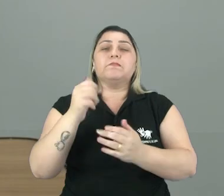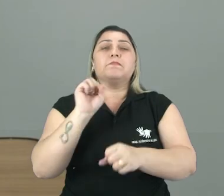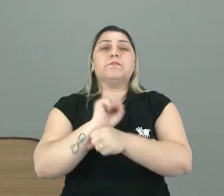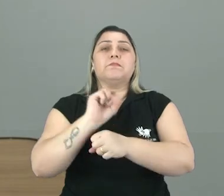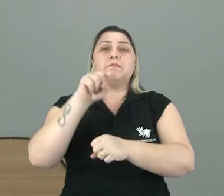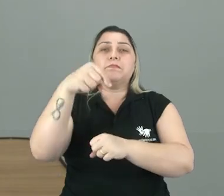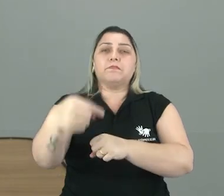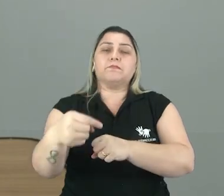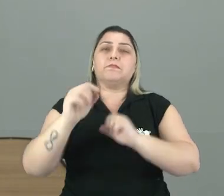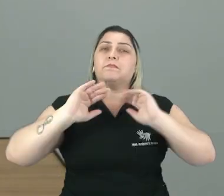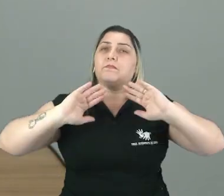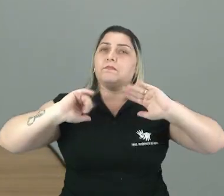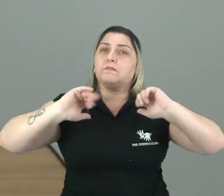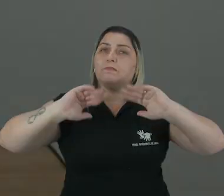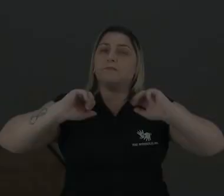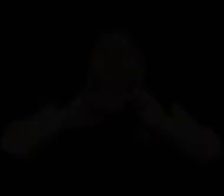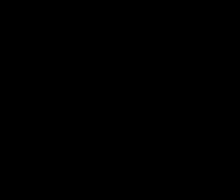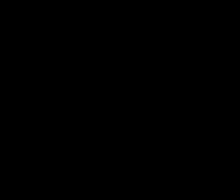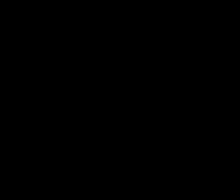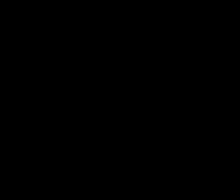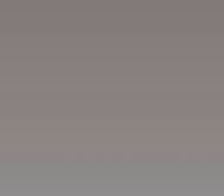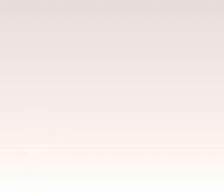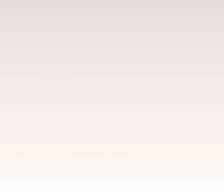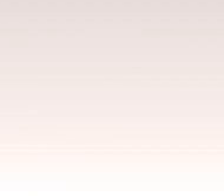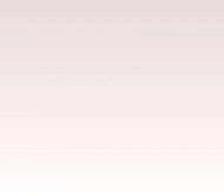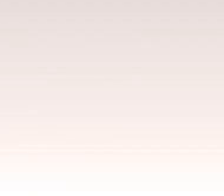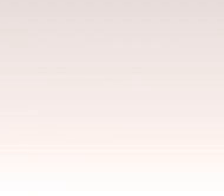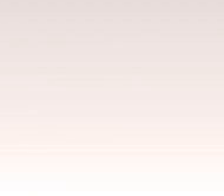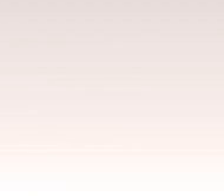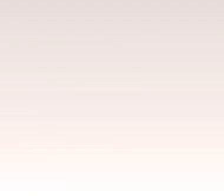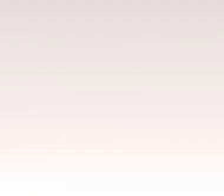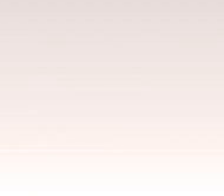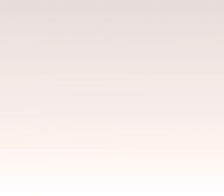e te aguardo na próxima. Tchau, tchau!